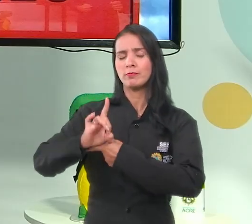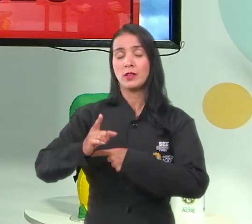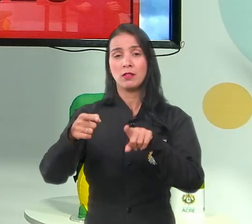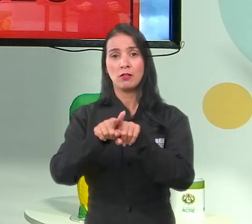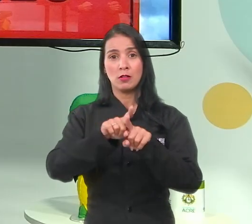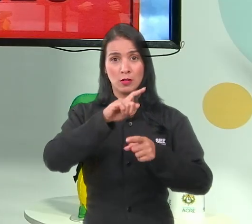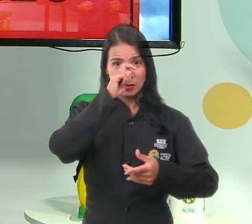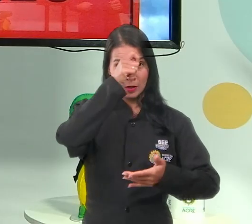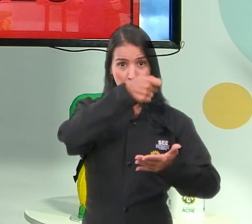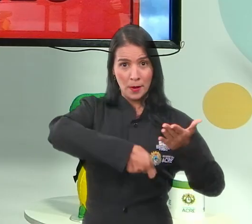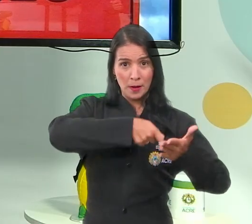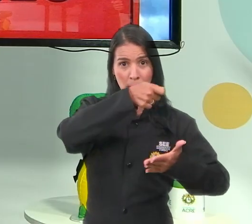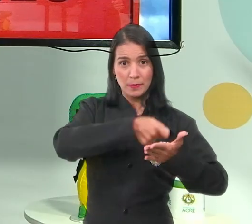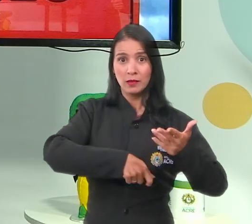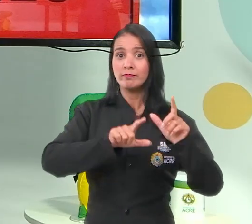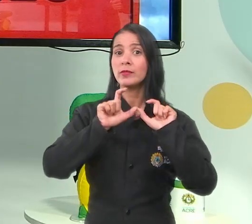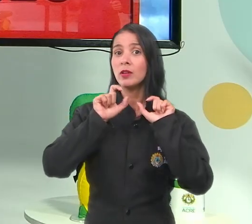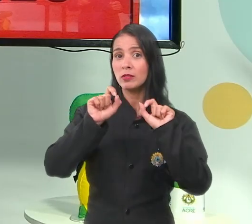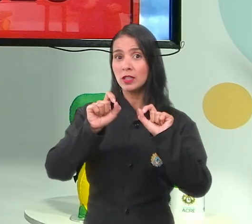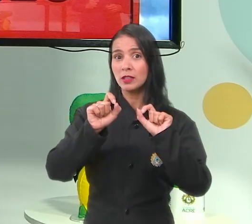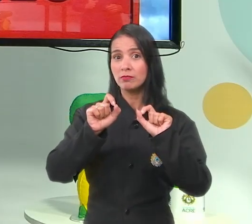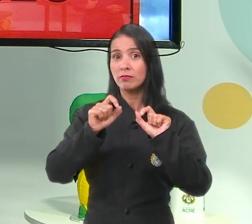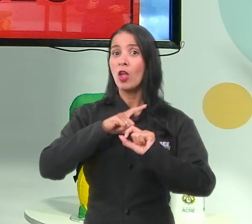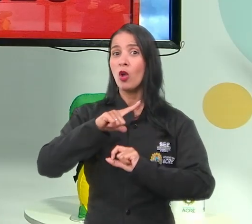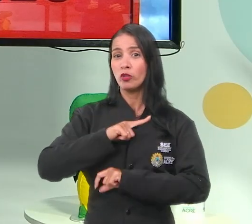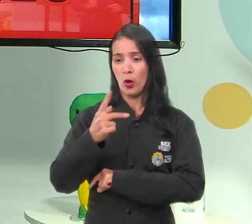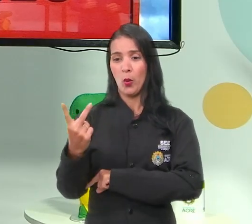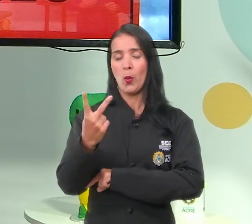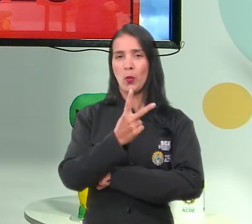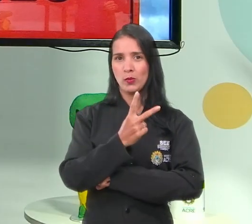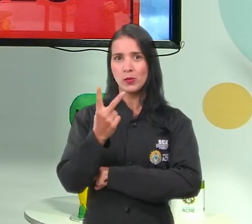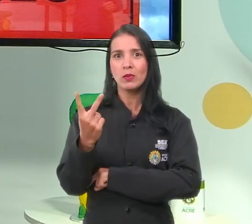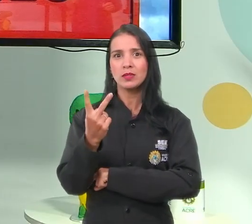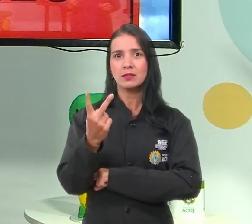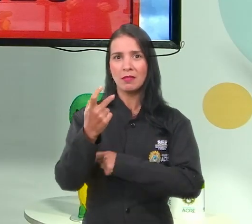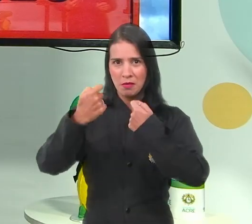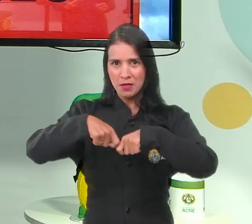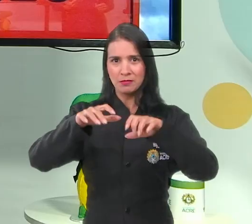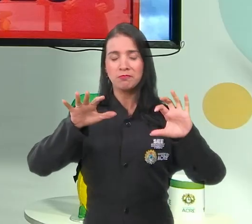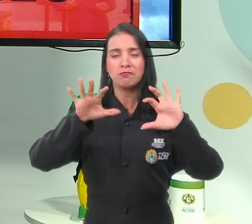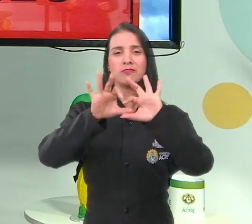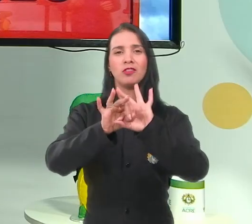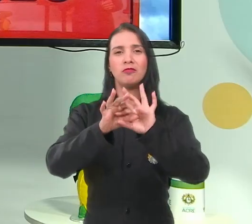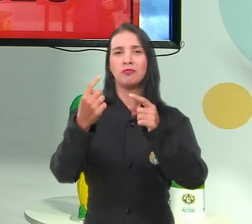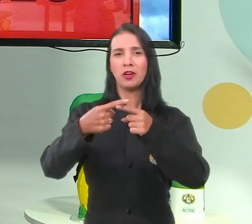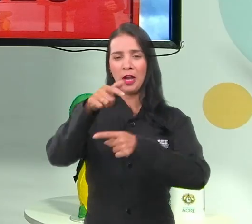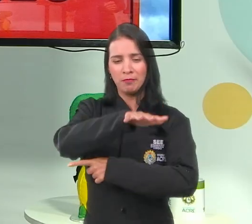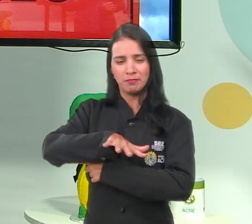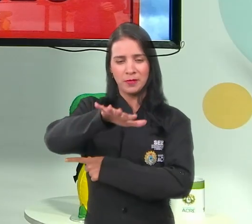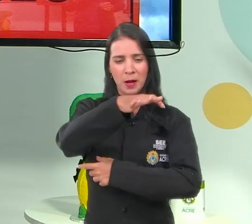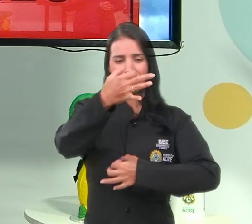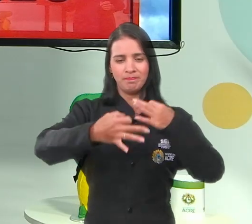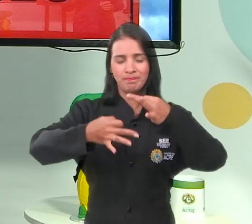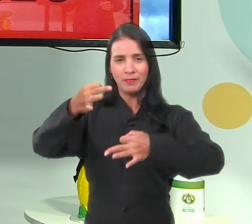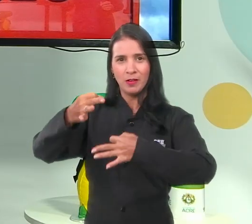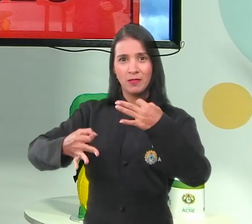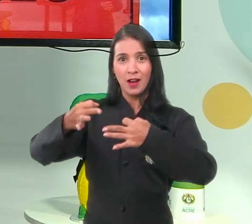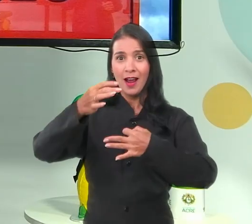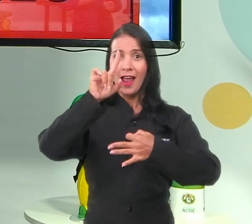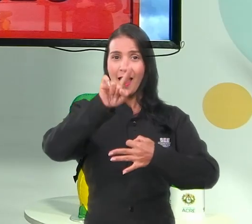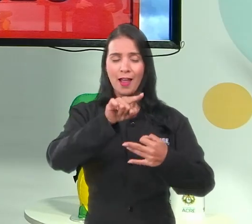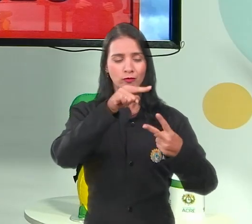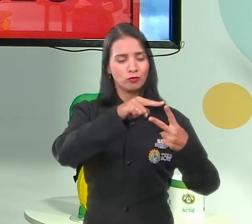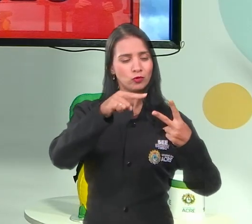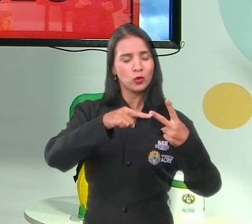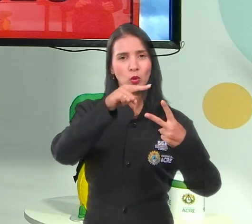tem dever. Se você tem dever, você tem direitos. Juridicamente falando, são dois elementos que não dá